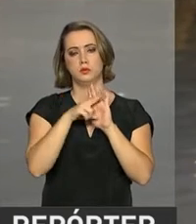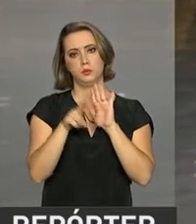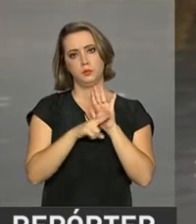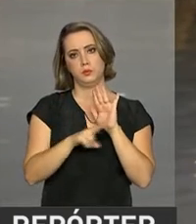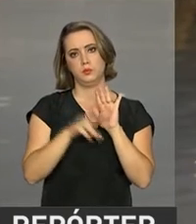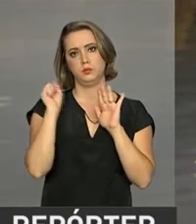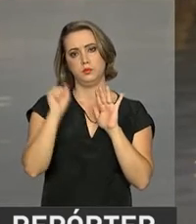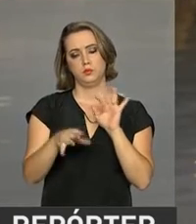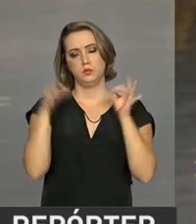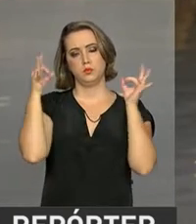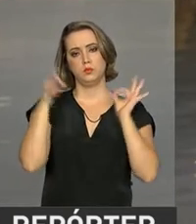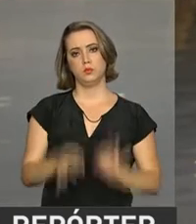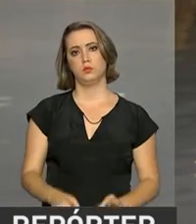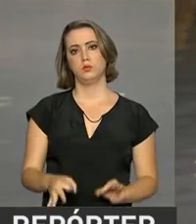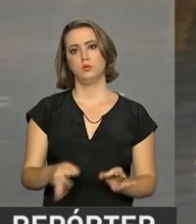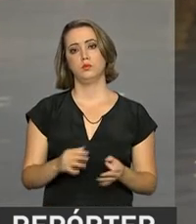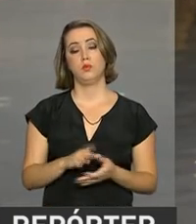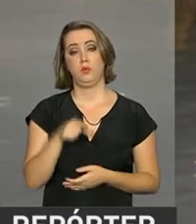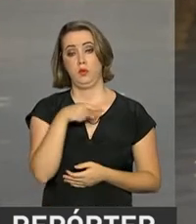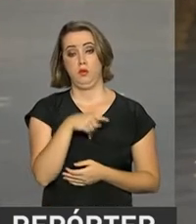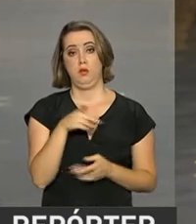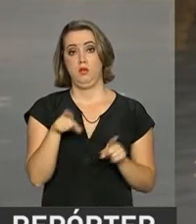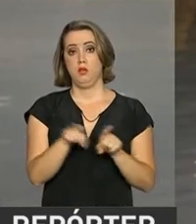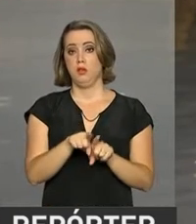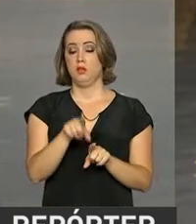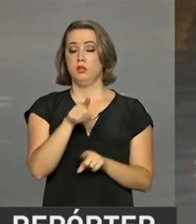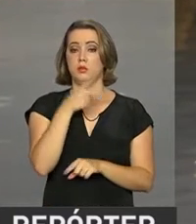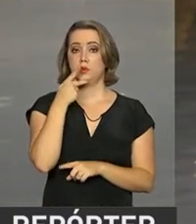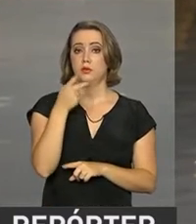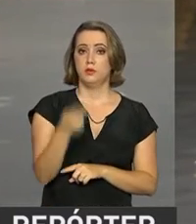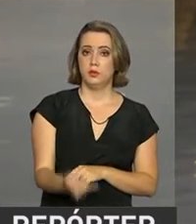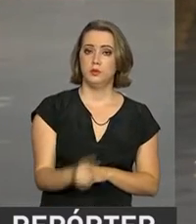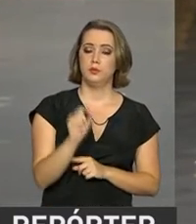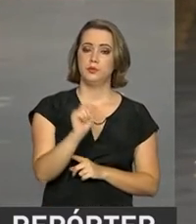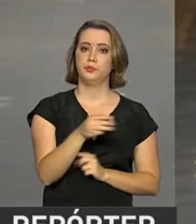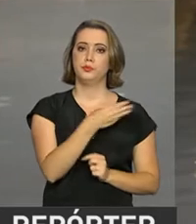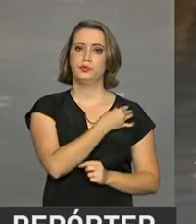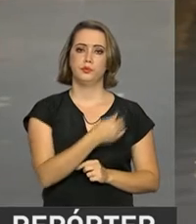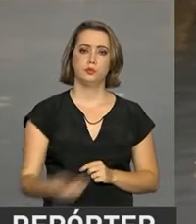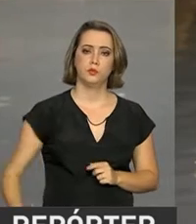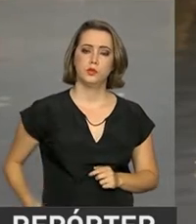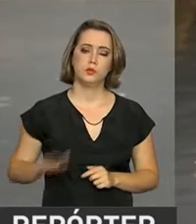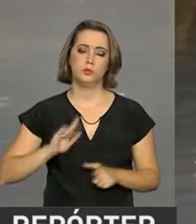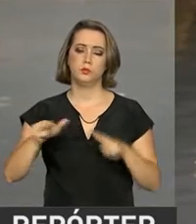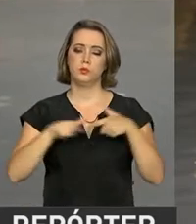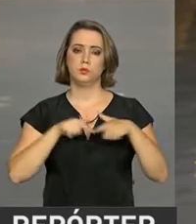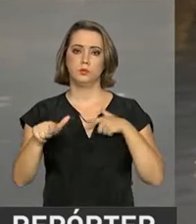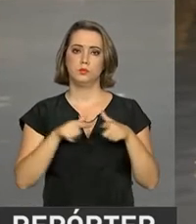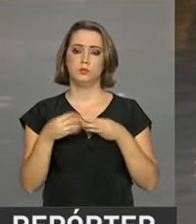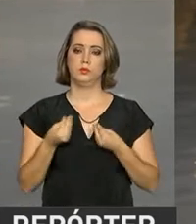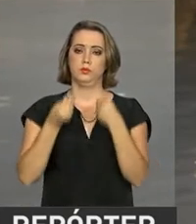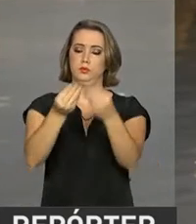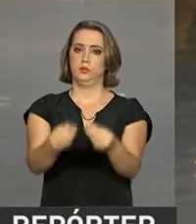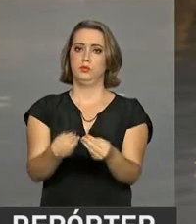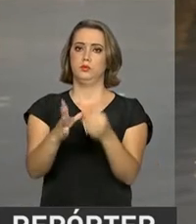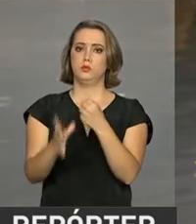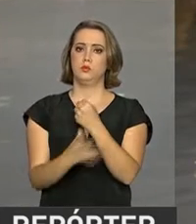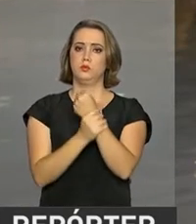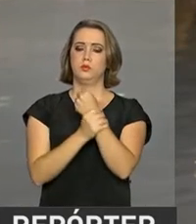justa e adequada henrique meirelles também disse que o governo vem trabalhando para garantir a segurança